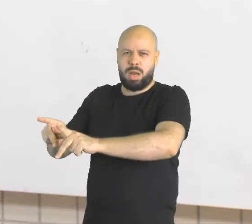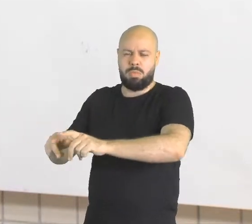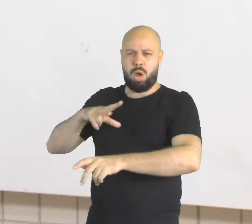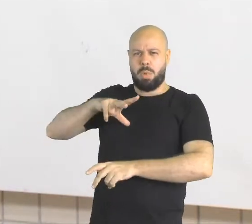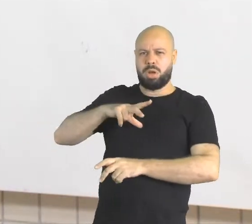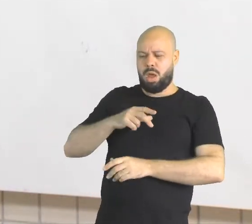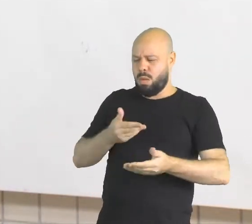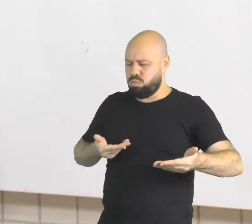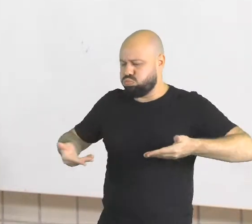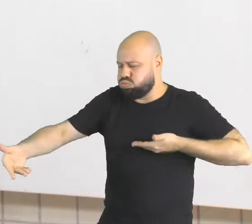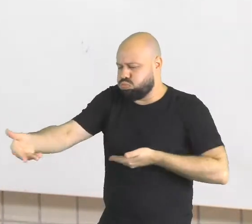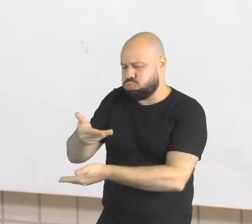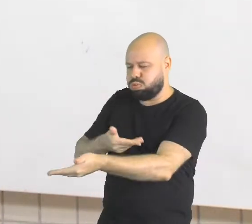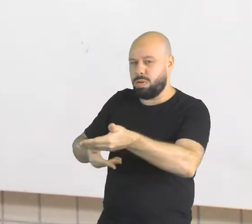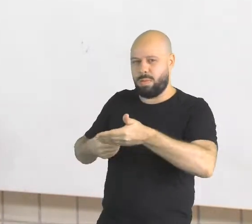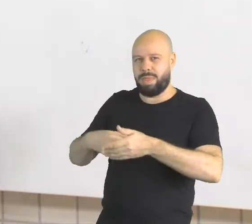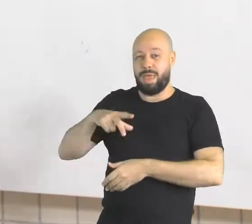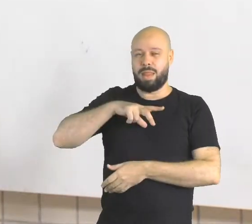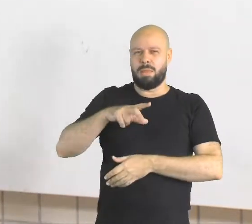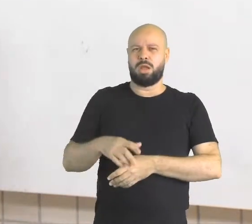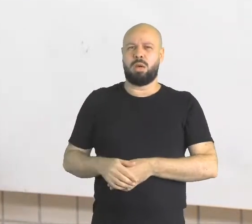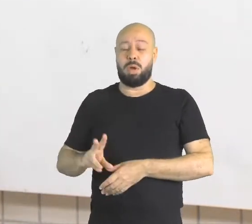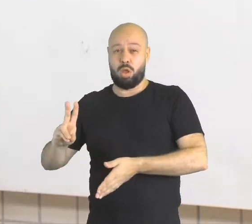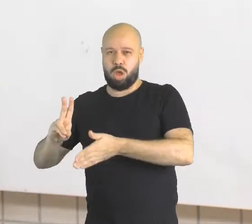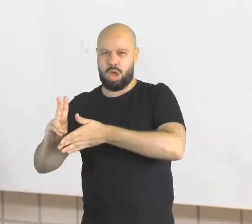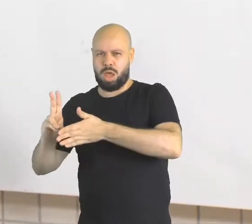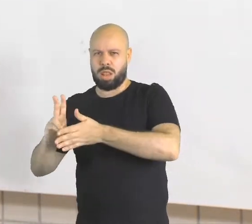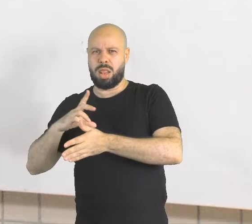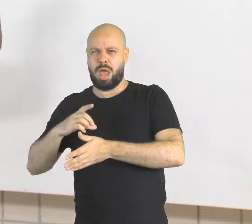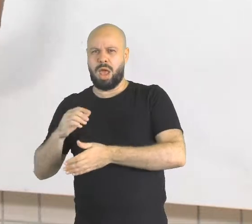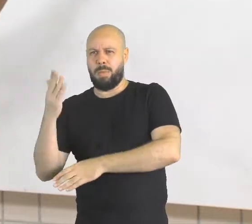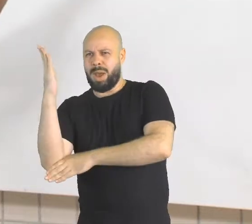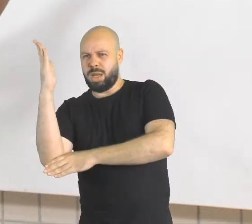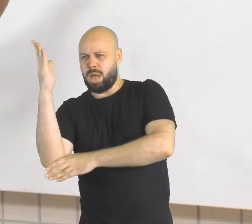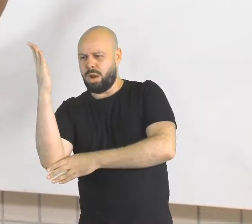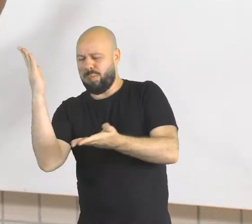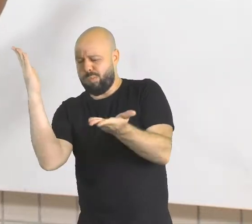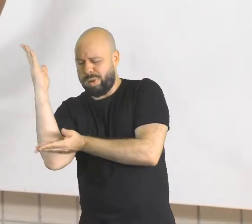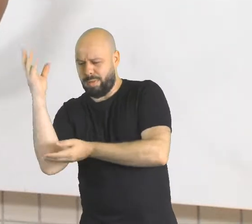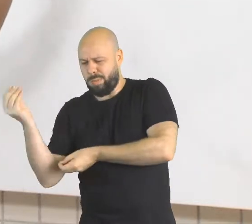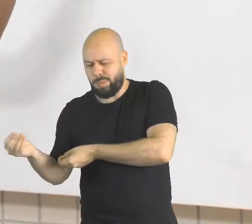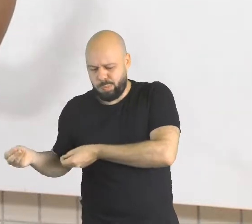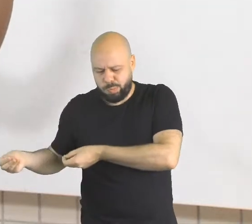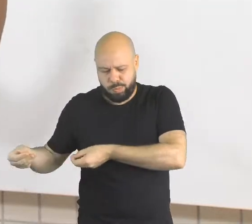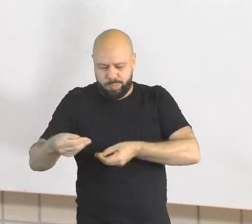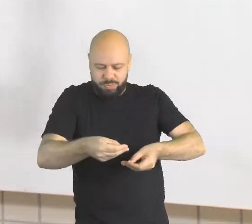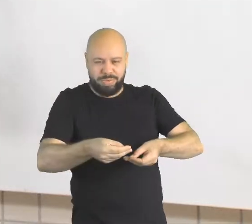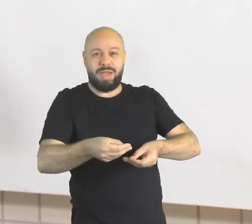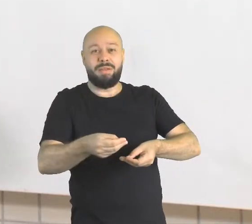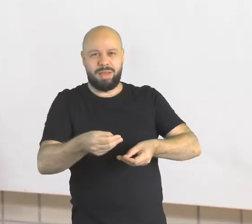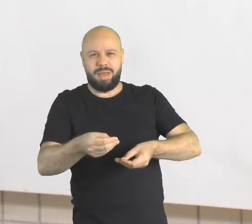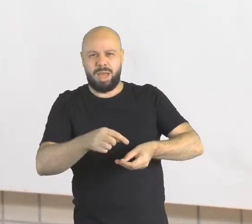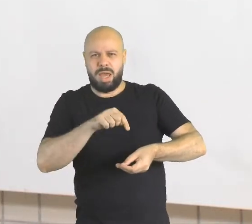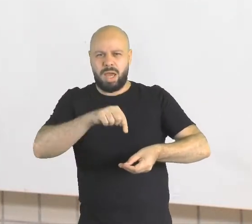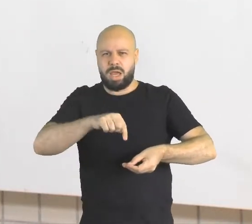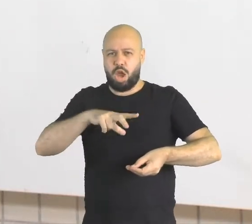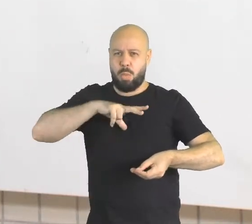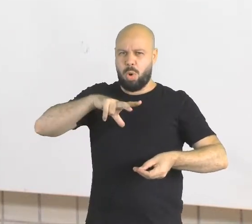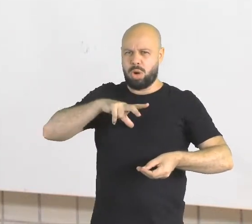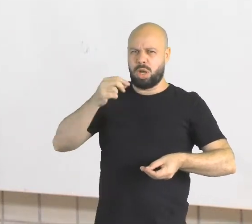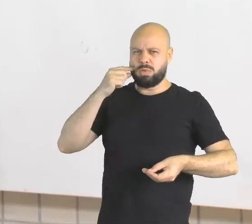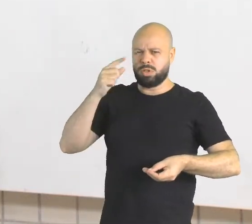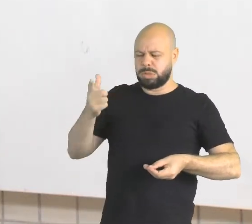português europeu, tá? O índio, ele dava a madeira, ele ia lá, cortava a madeira, certo, na floresta, trazia até